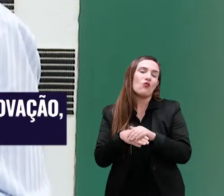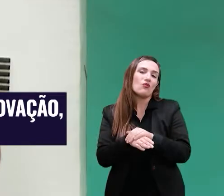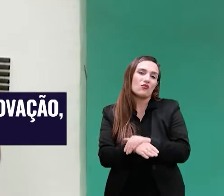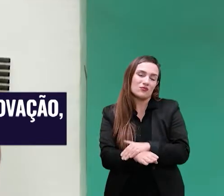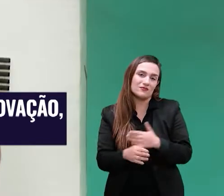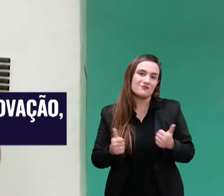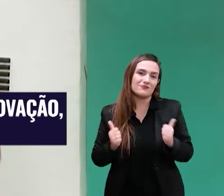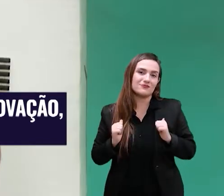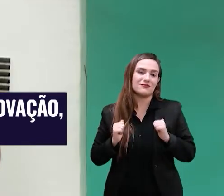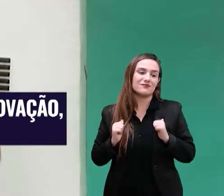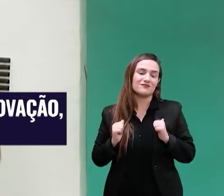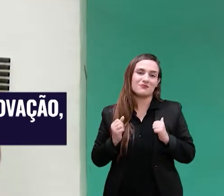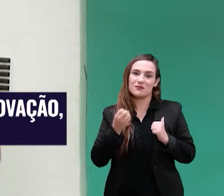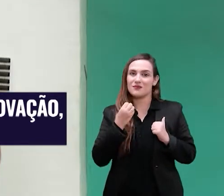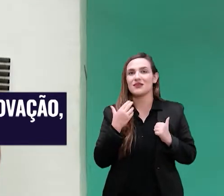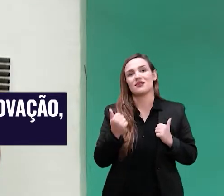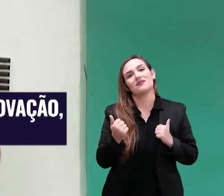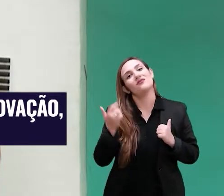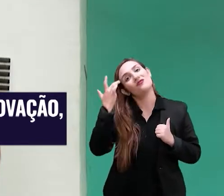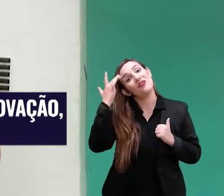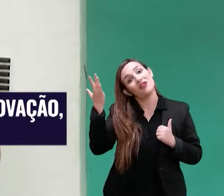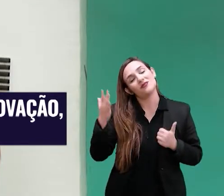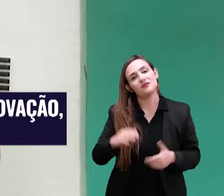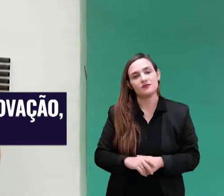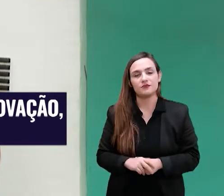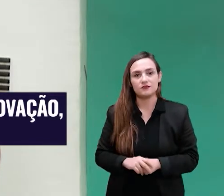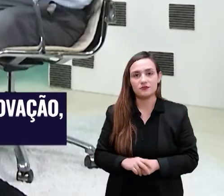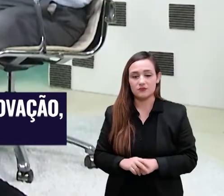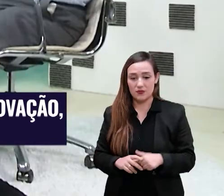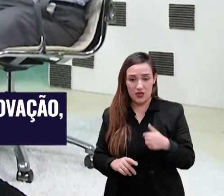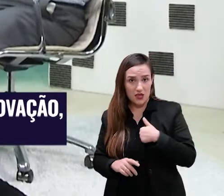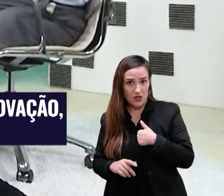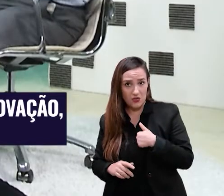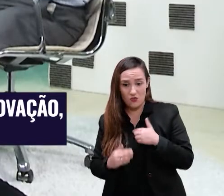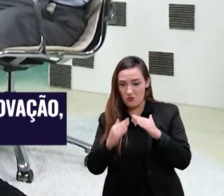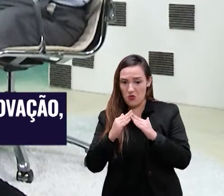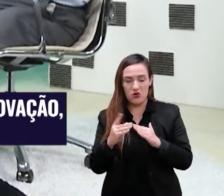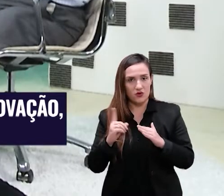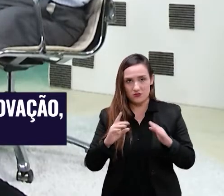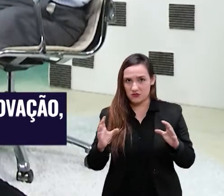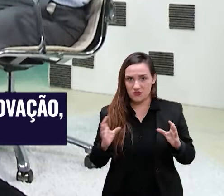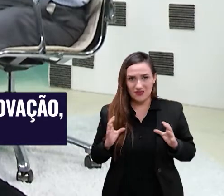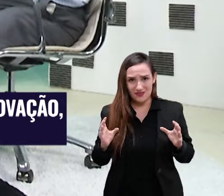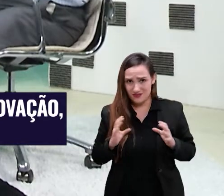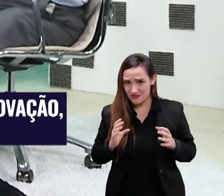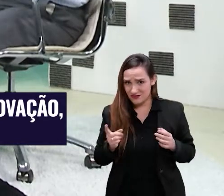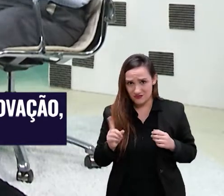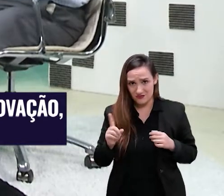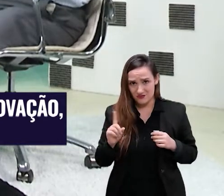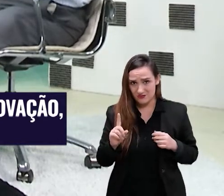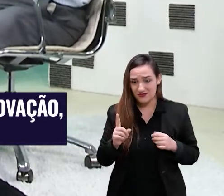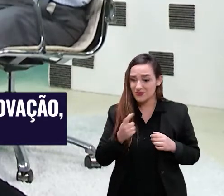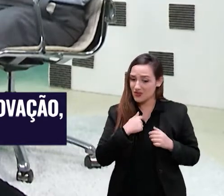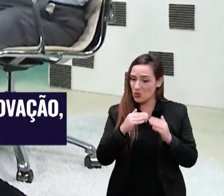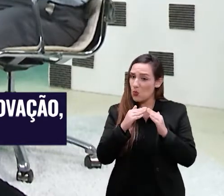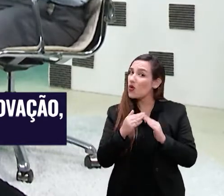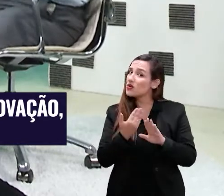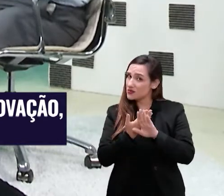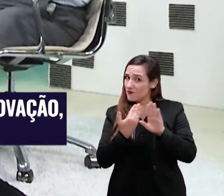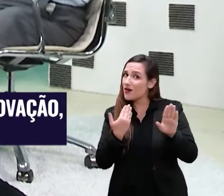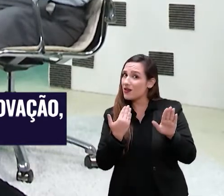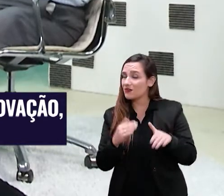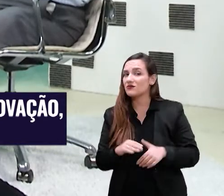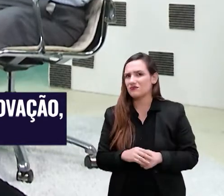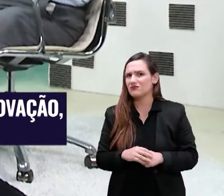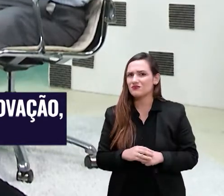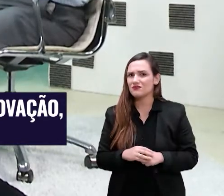comodidade, ok? Quer ficar uma coisa mais cómoda. Então, por exemplo, não moro no centro, eu considero que moro um pouquinho